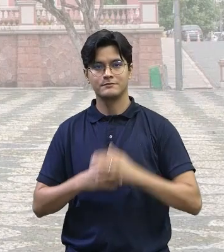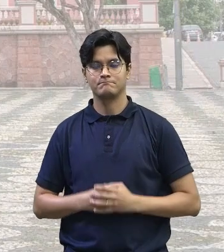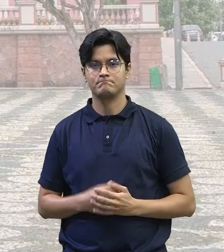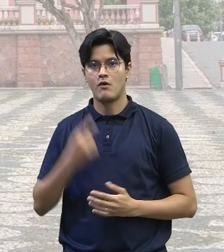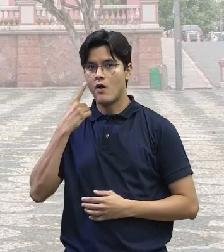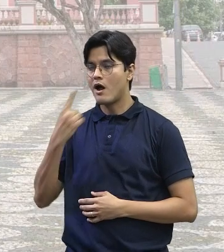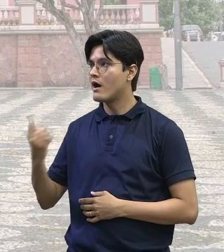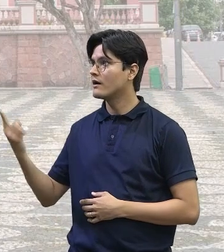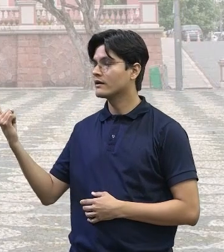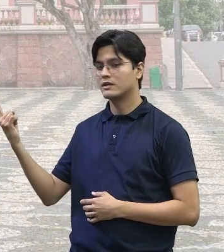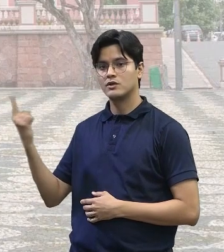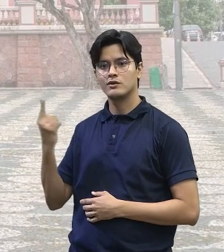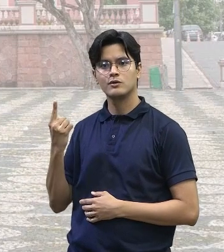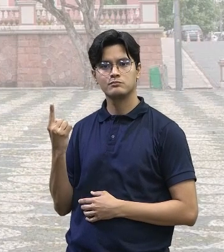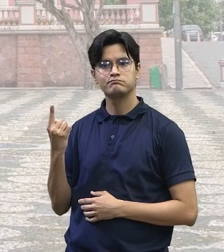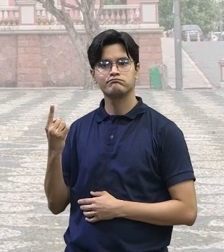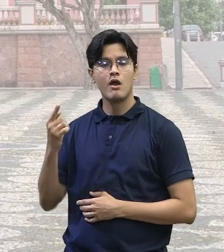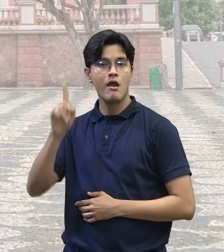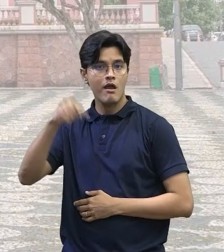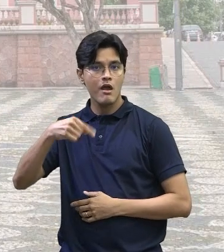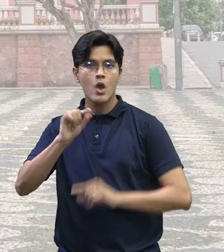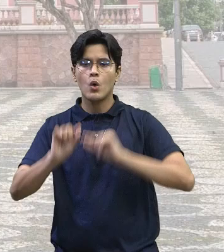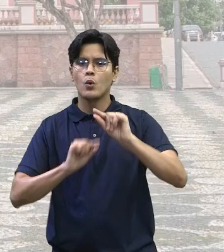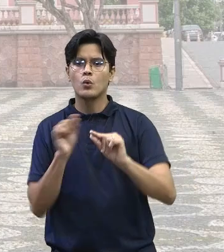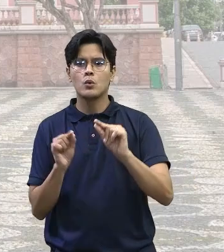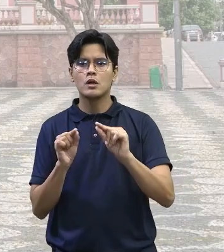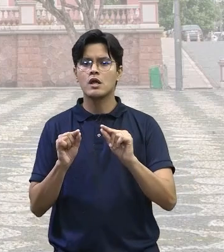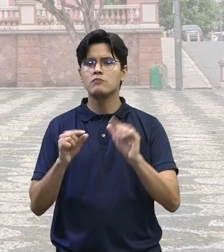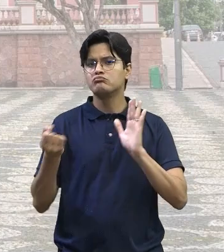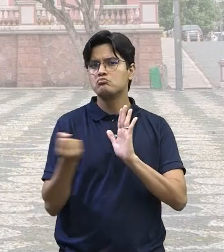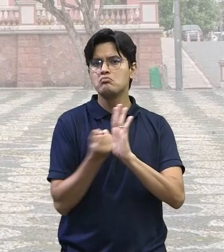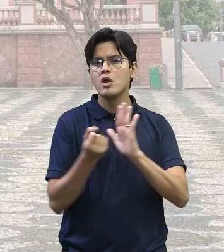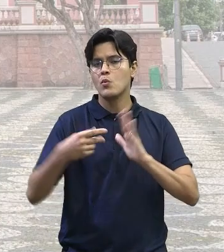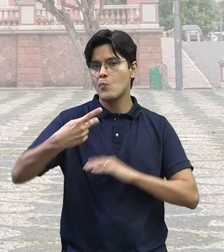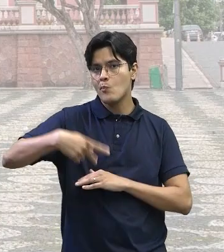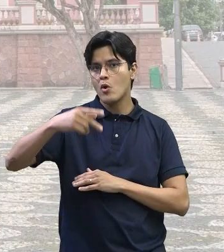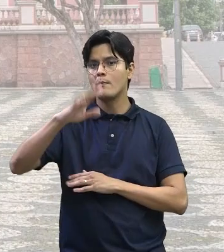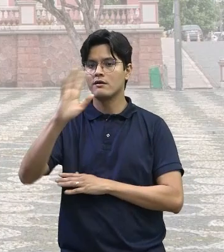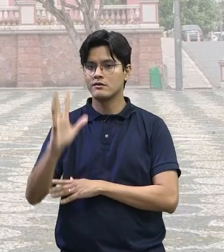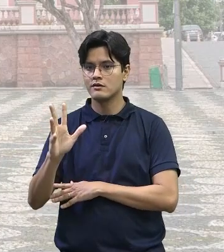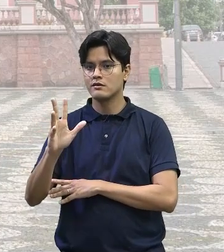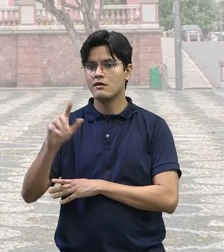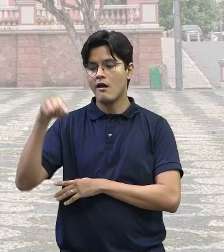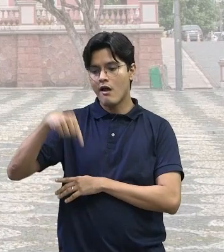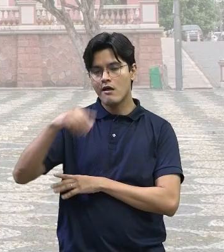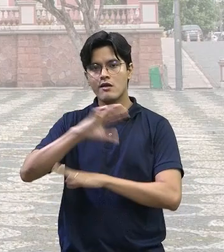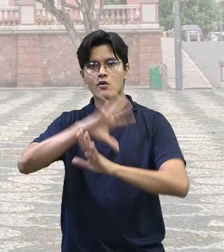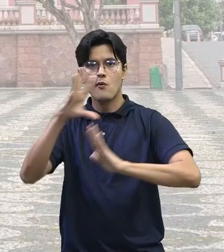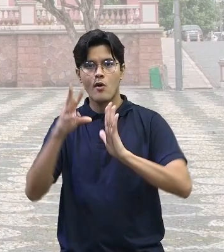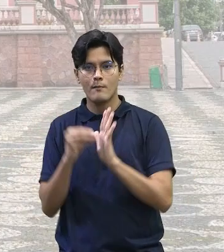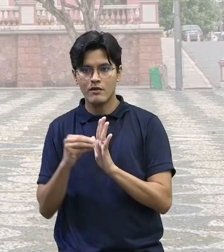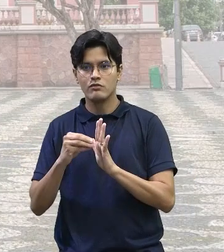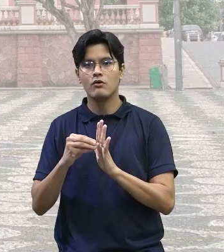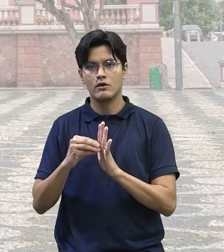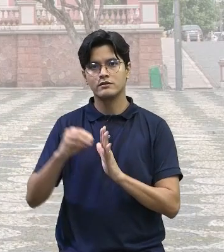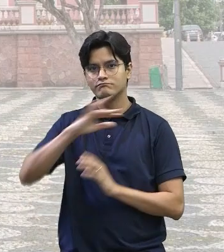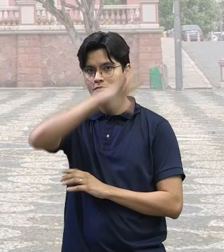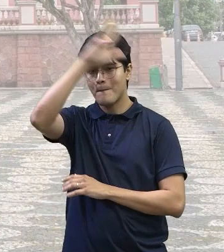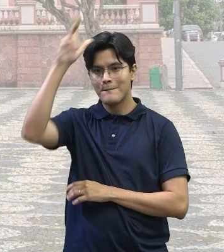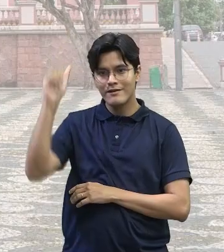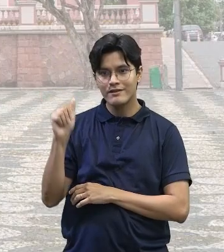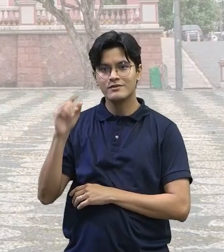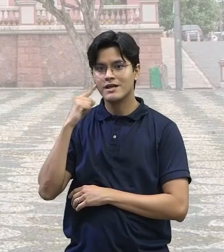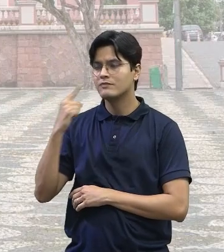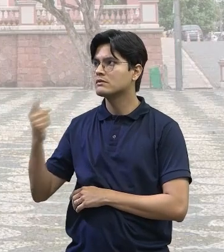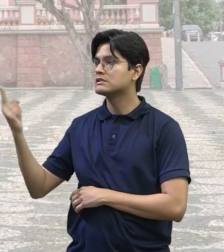onde aconteciam as grandes apresentações para entreter os grandes empresários da borracha. Inclusive, esse próprio Lago de